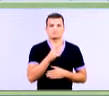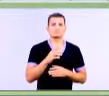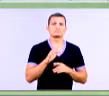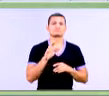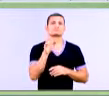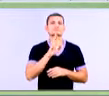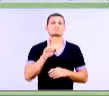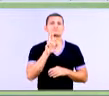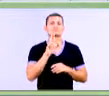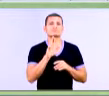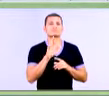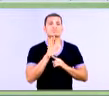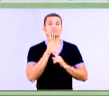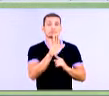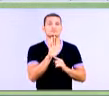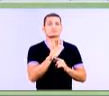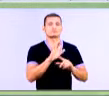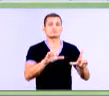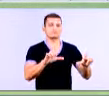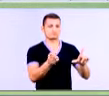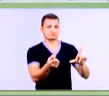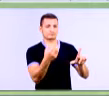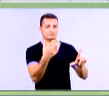gente? Nós temos 3 comandos: